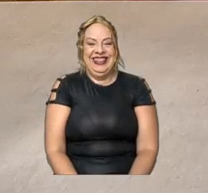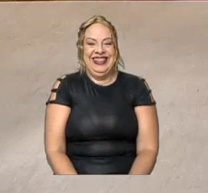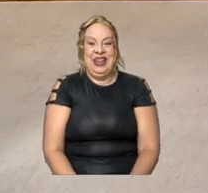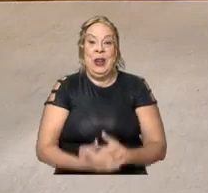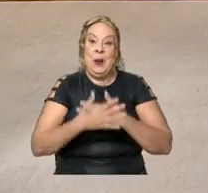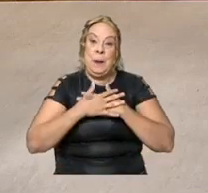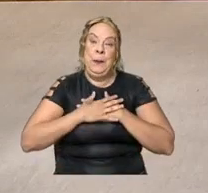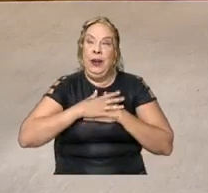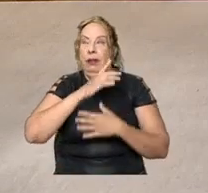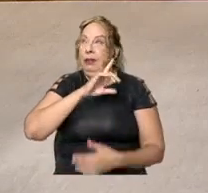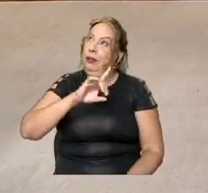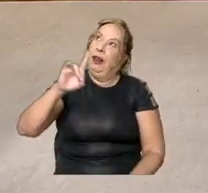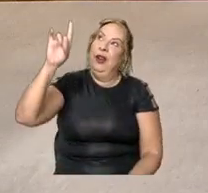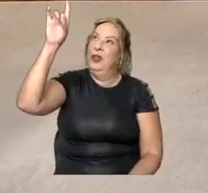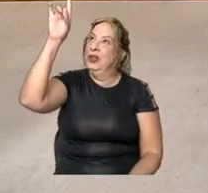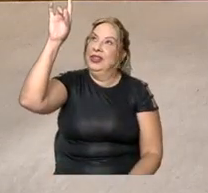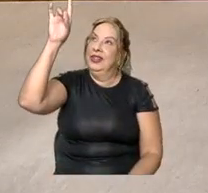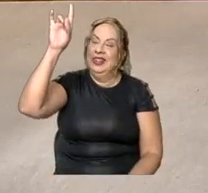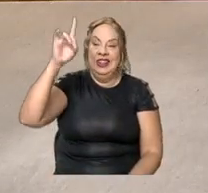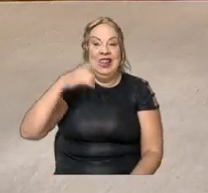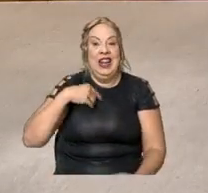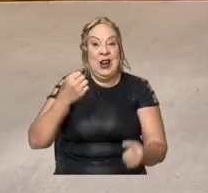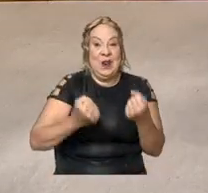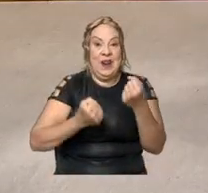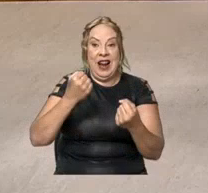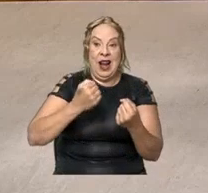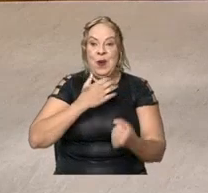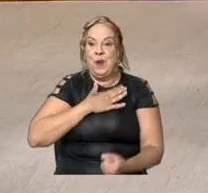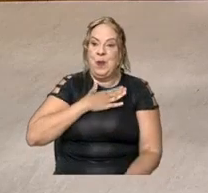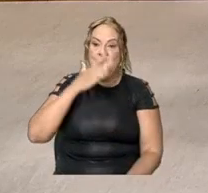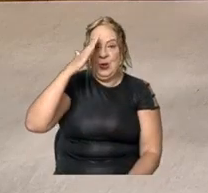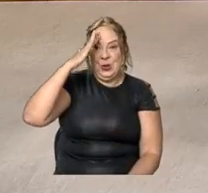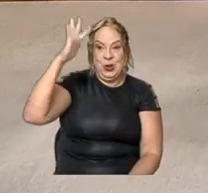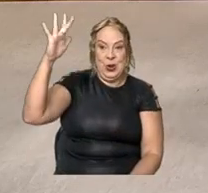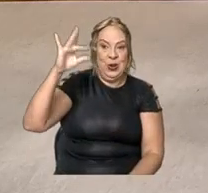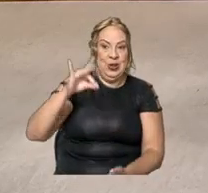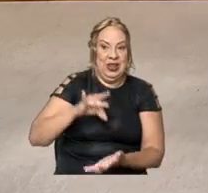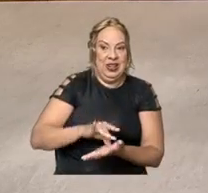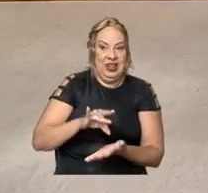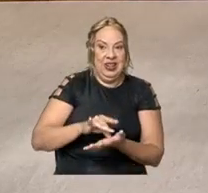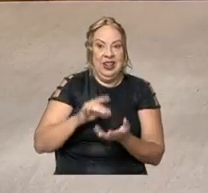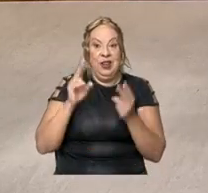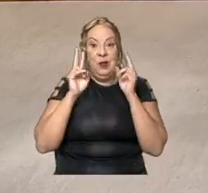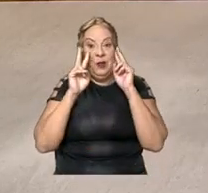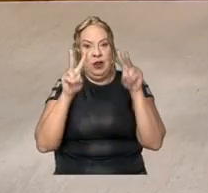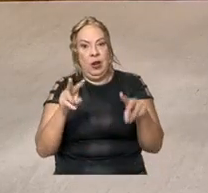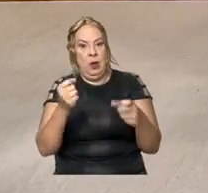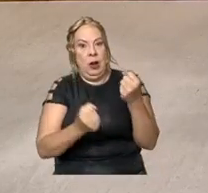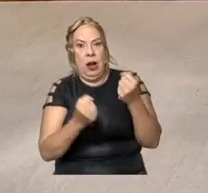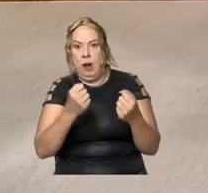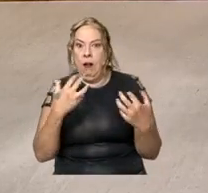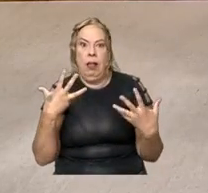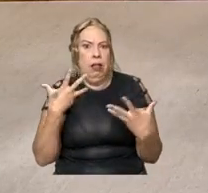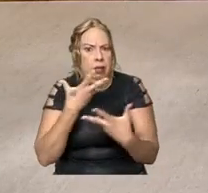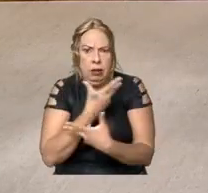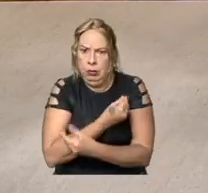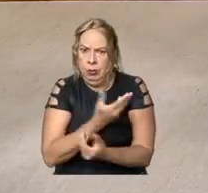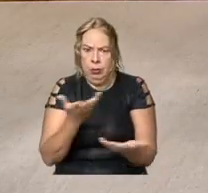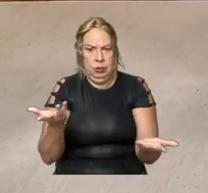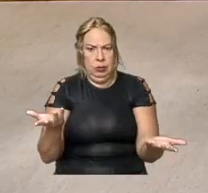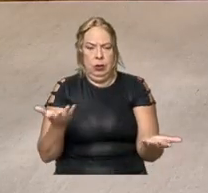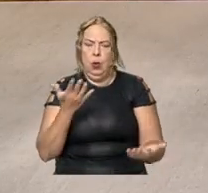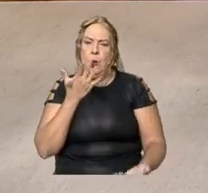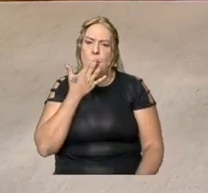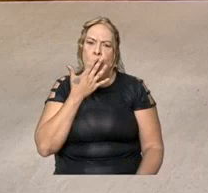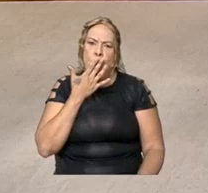Meu esse Deus. É o carro dos meus sonhos. Vou te falar, toda belíssima, vez que eu vejo esse, é muito lindo, gente. E esse tom, você viu a